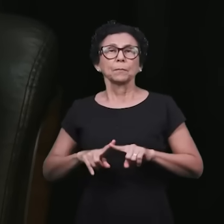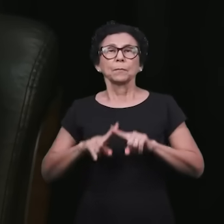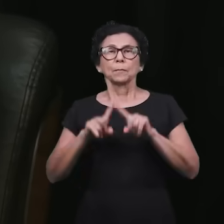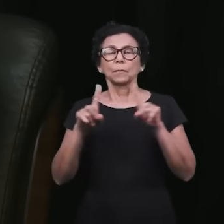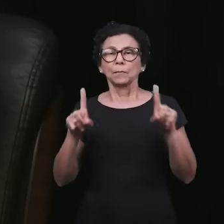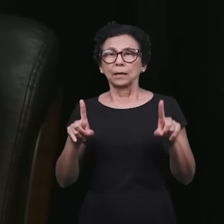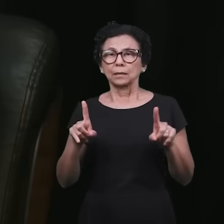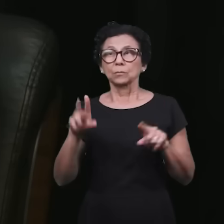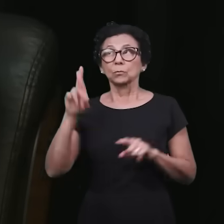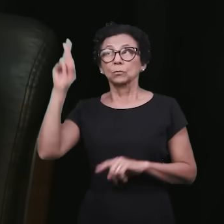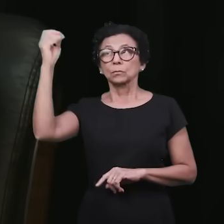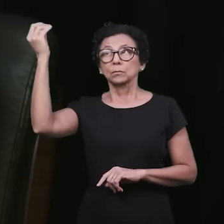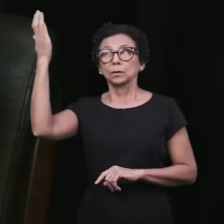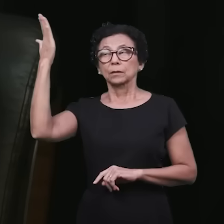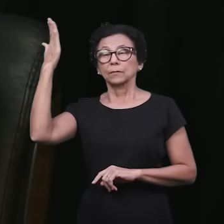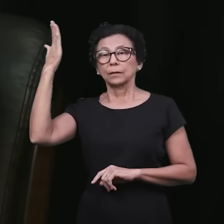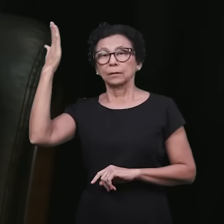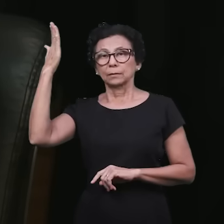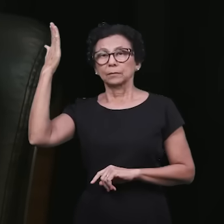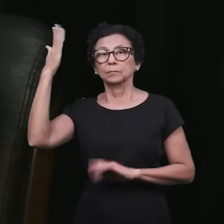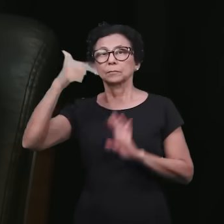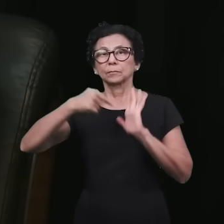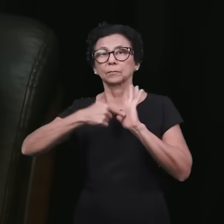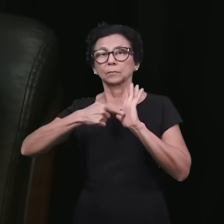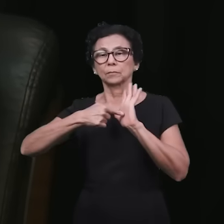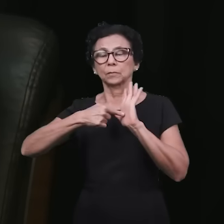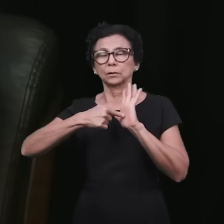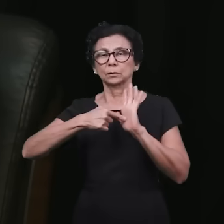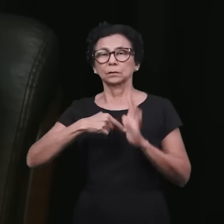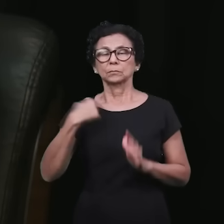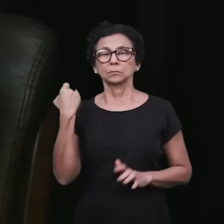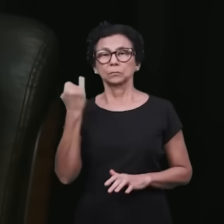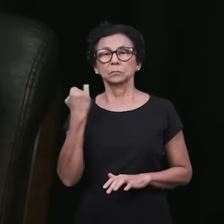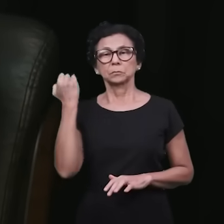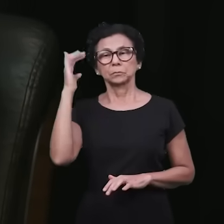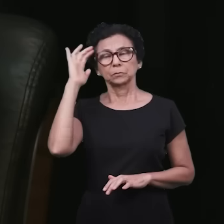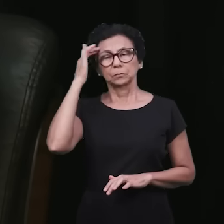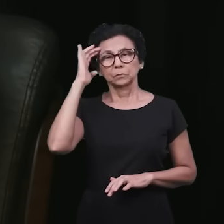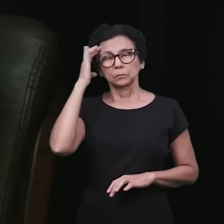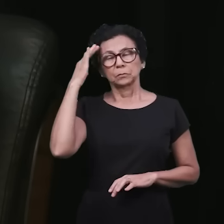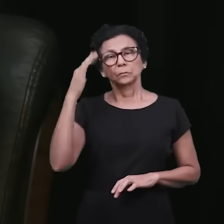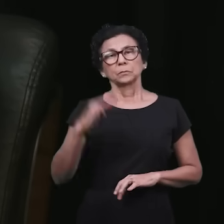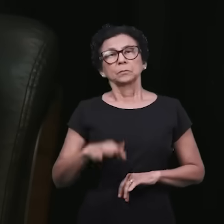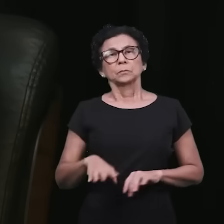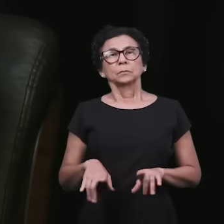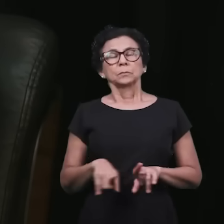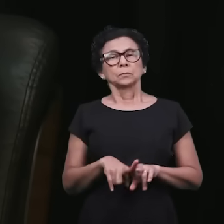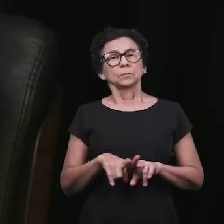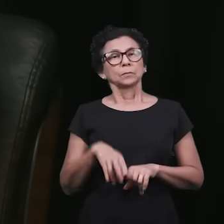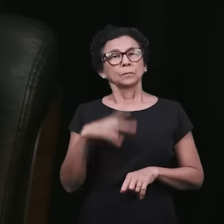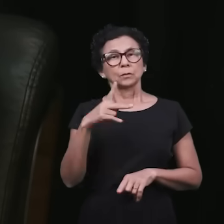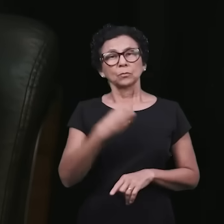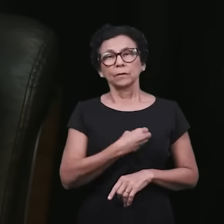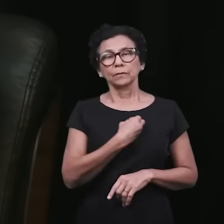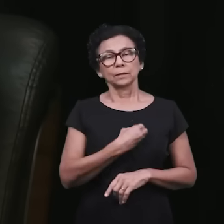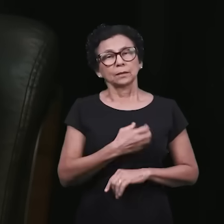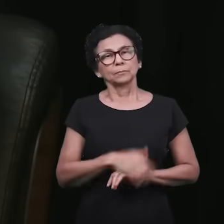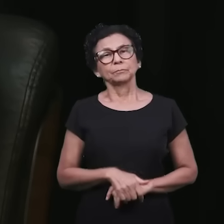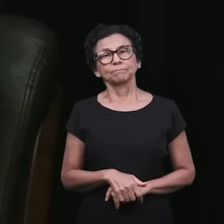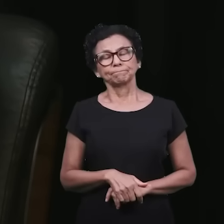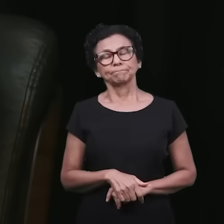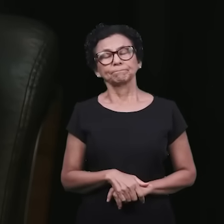Senhor. É importante a ovelha entender isso. E o mais importante é para o bem dela. Glória a Deus. Não é